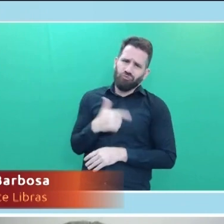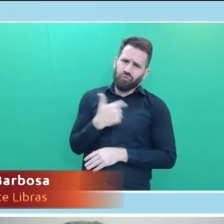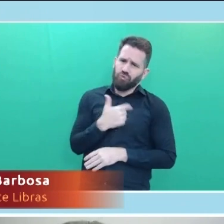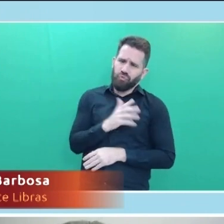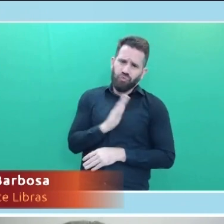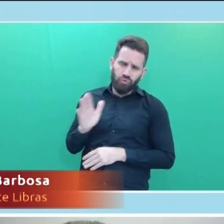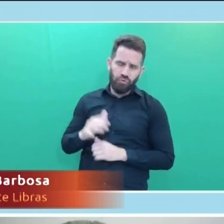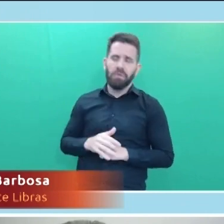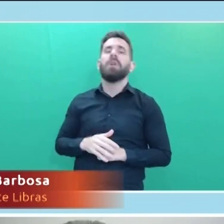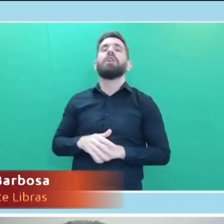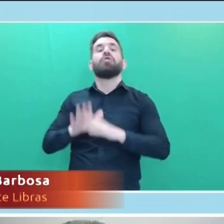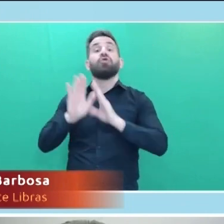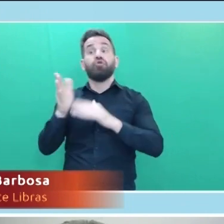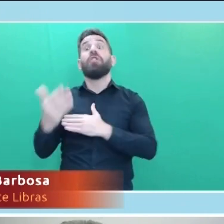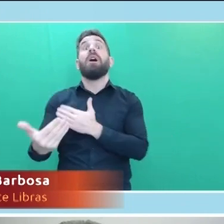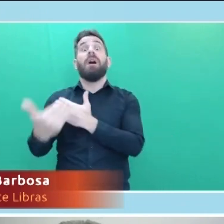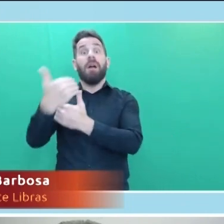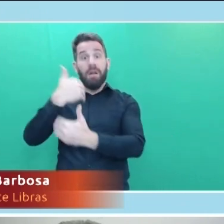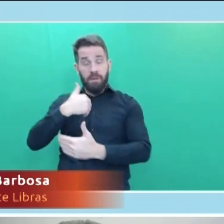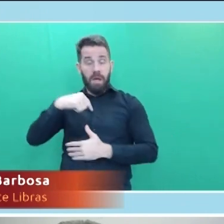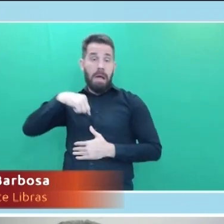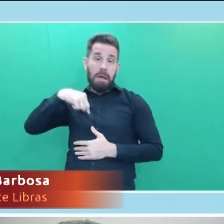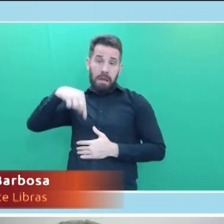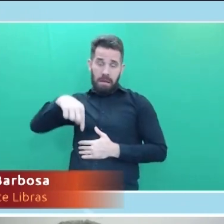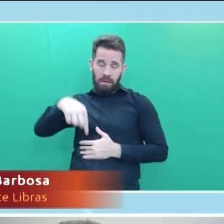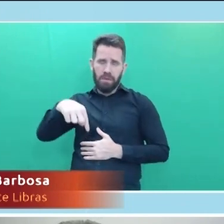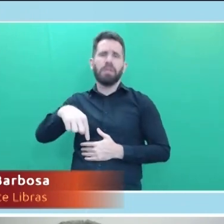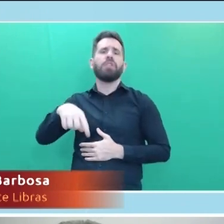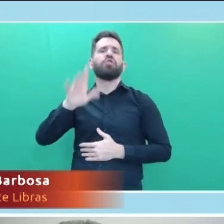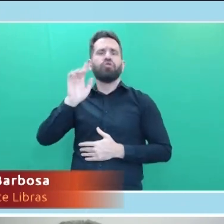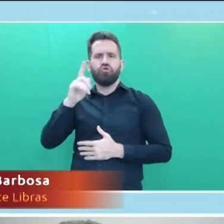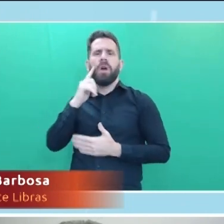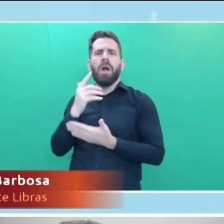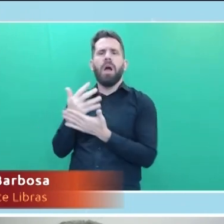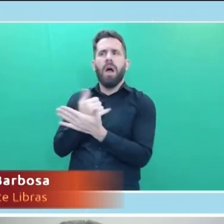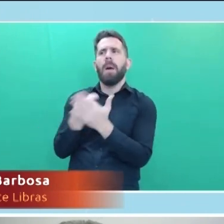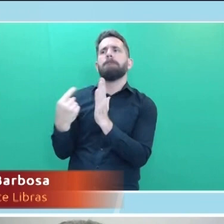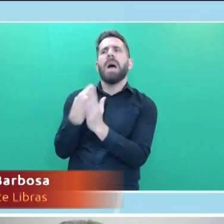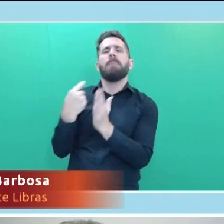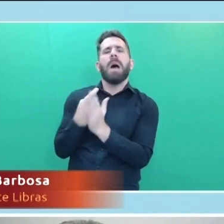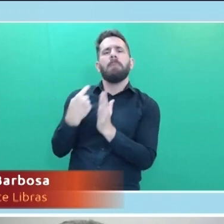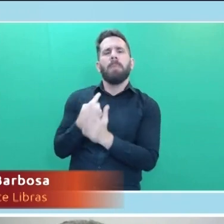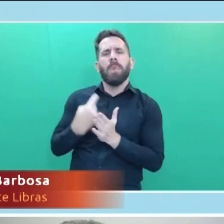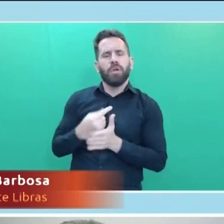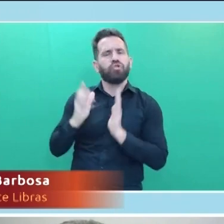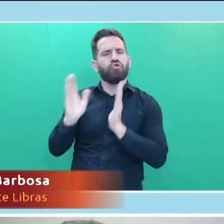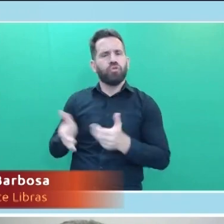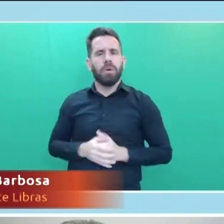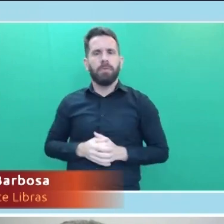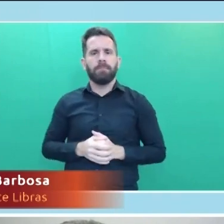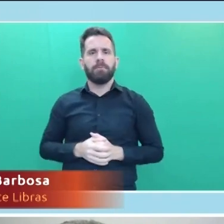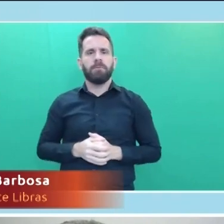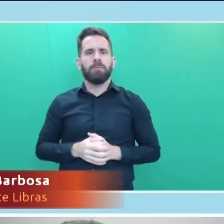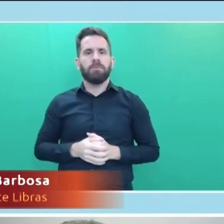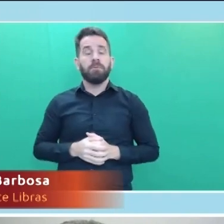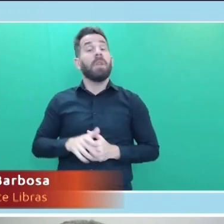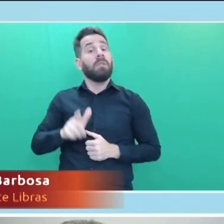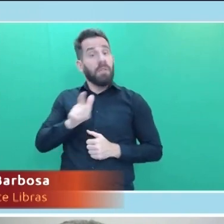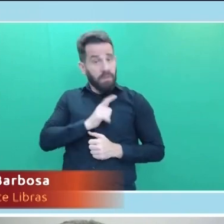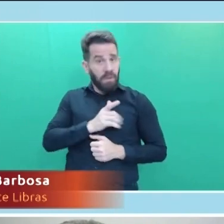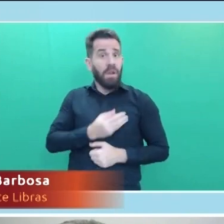fizeram coleta de dados e tem também os indígenas trabalhando no IBGE,